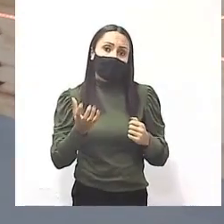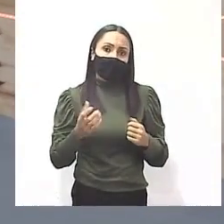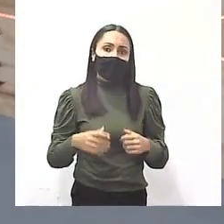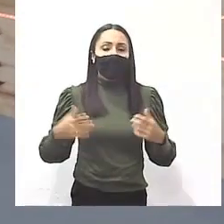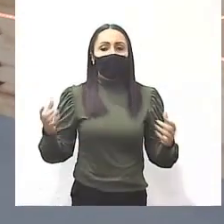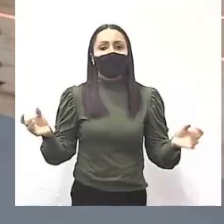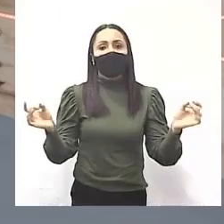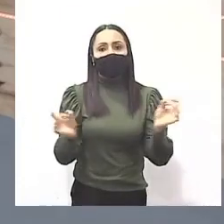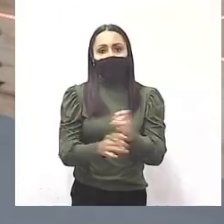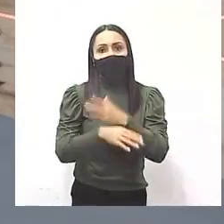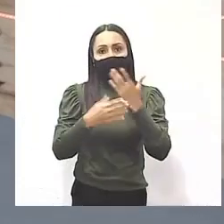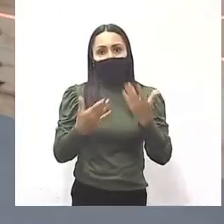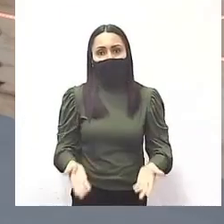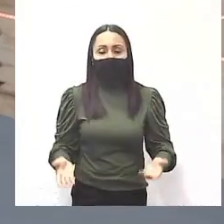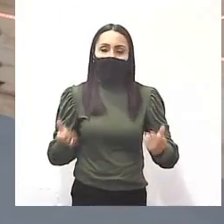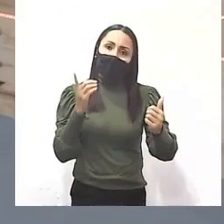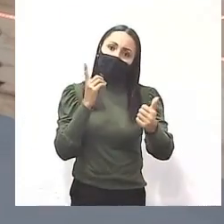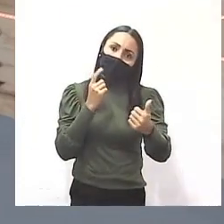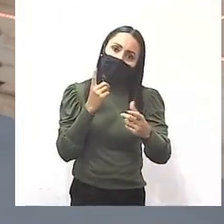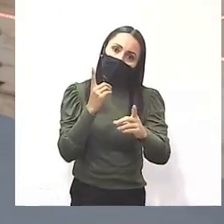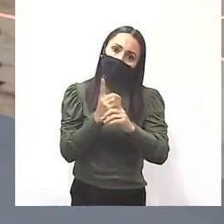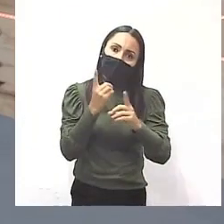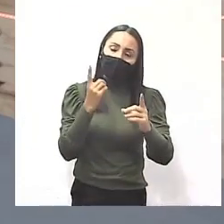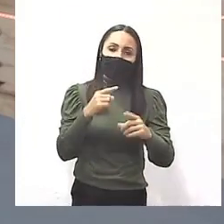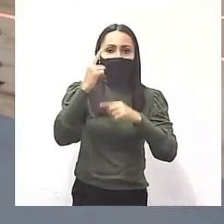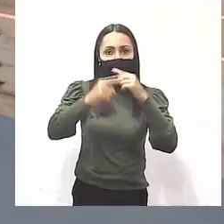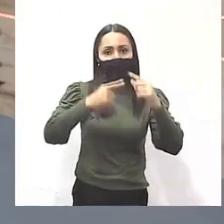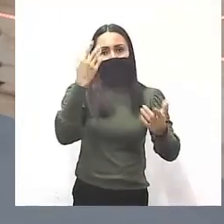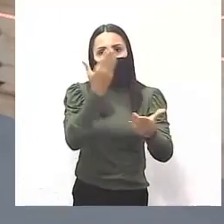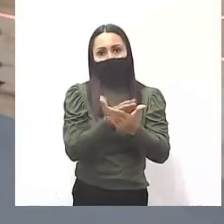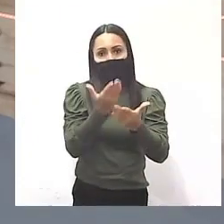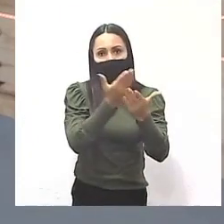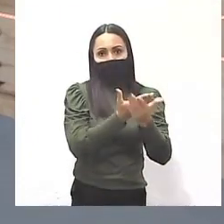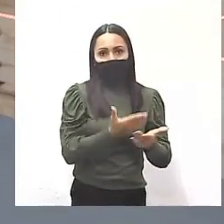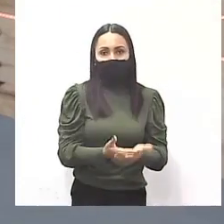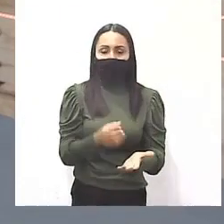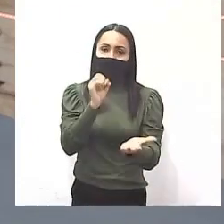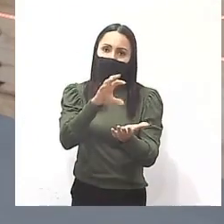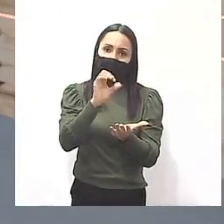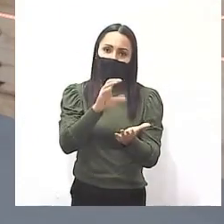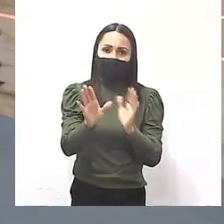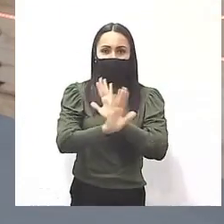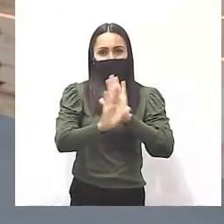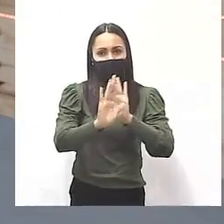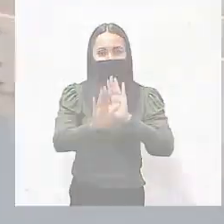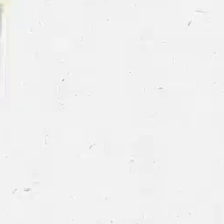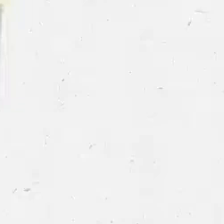por aqui e a gente se encontra aí na próxima aula do Educa PE.